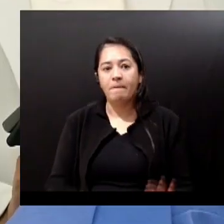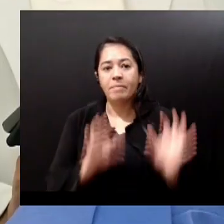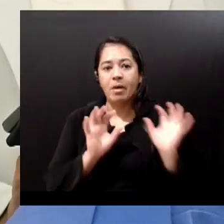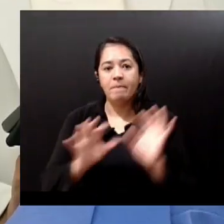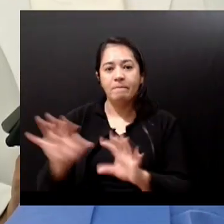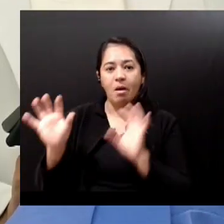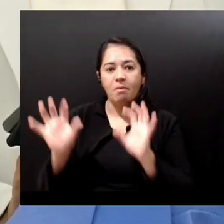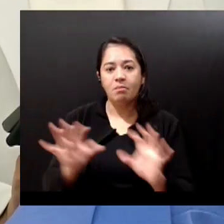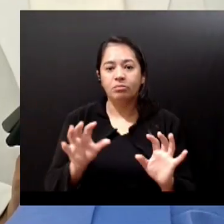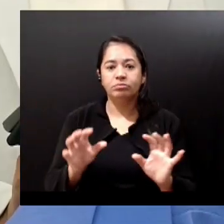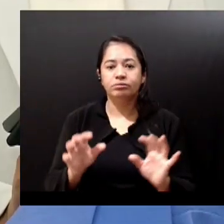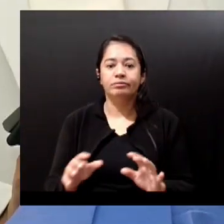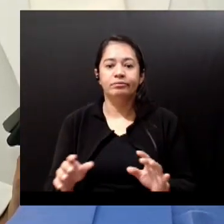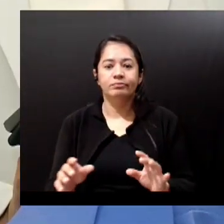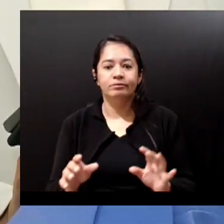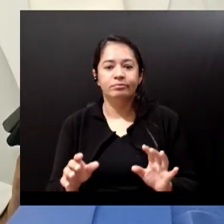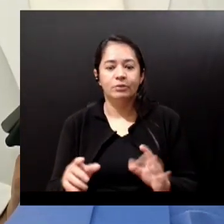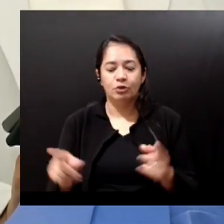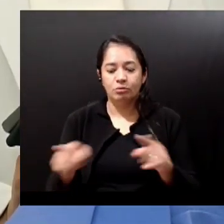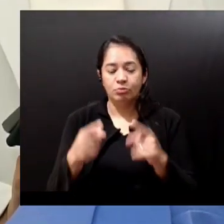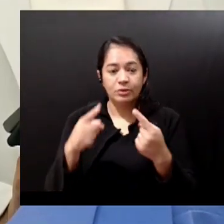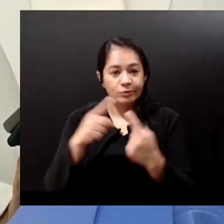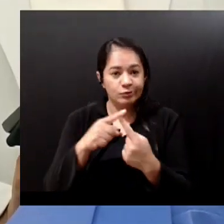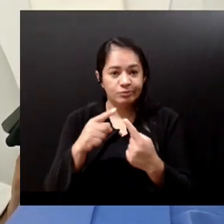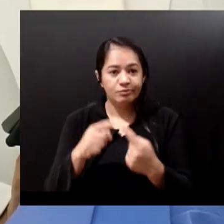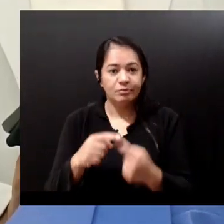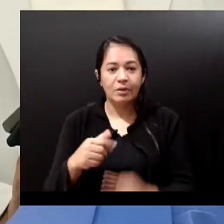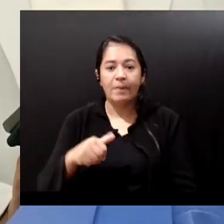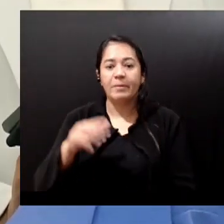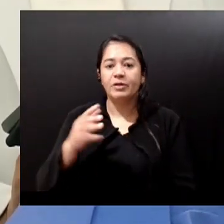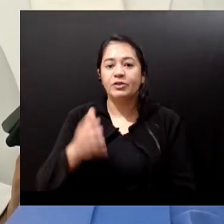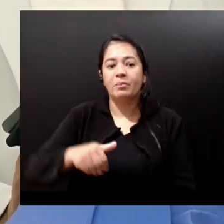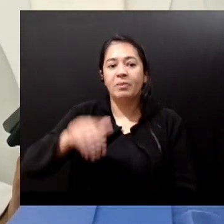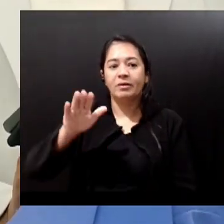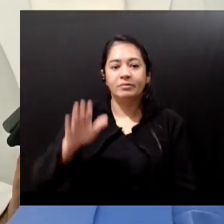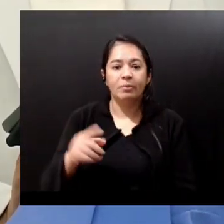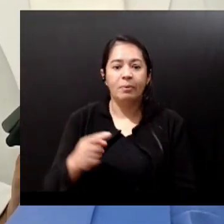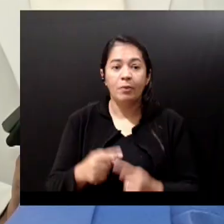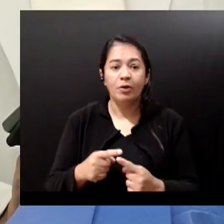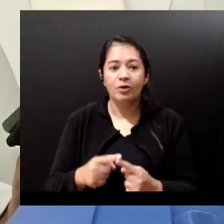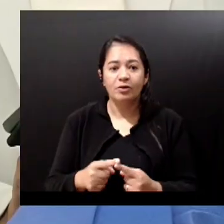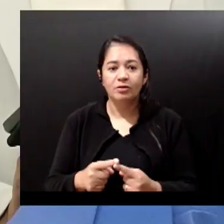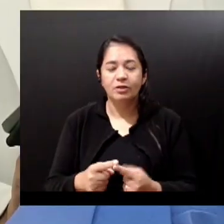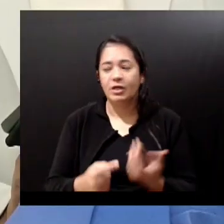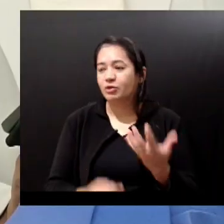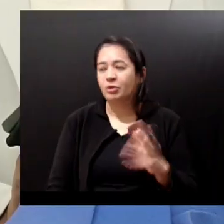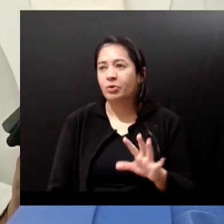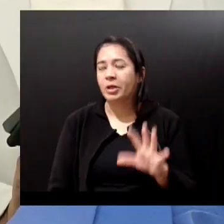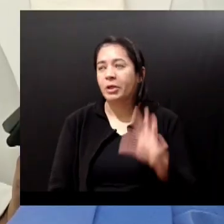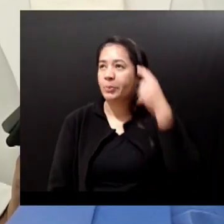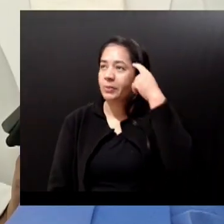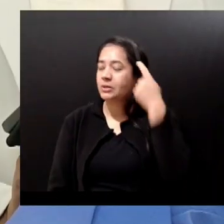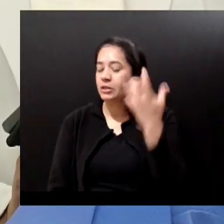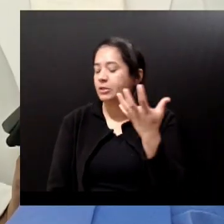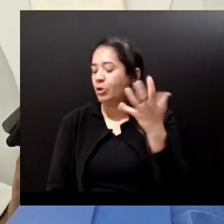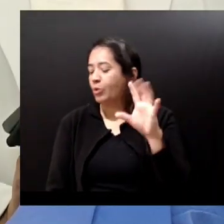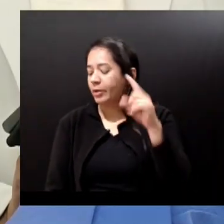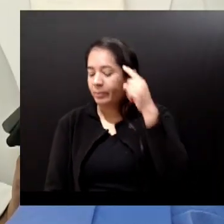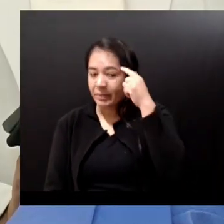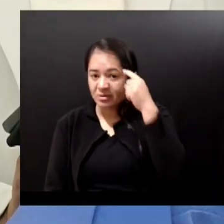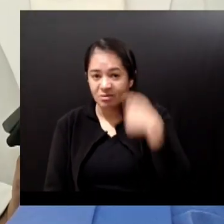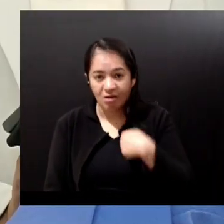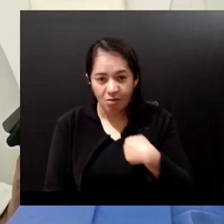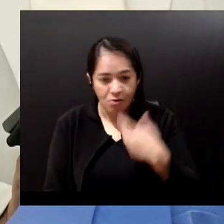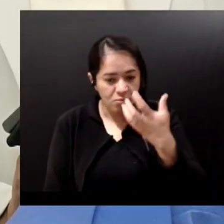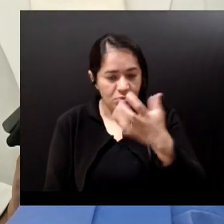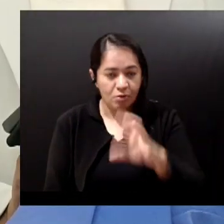que exigem mais essa reprodução, né? Por quê? Porque eu não quero pensar, né? Eu brinco, né? A música, eu conheço os